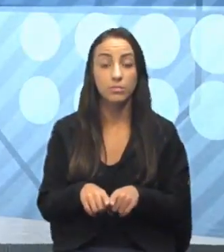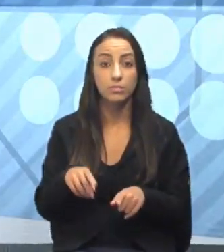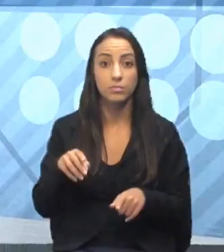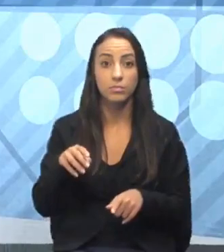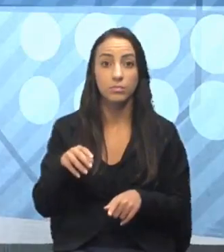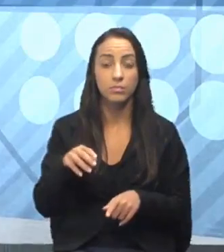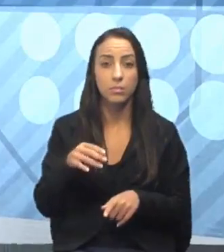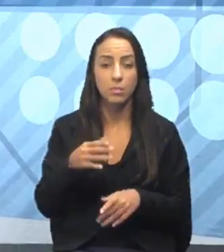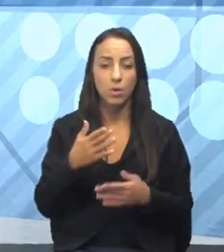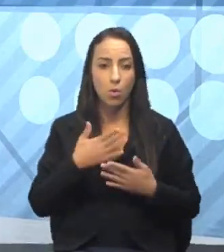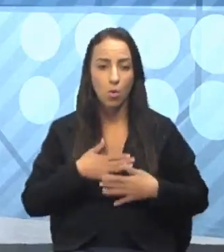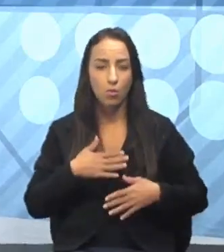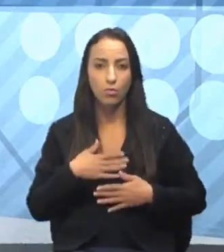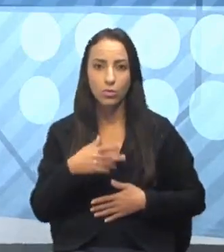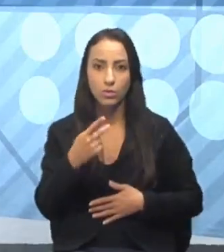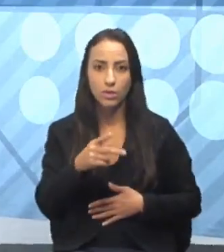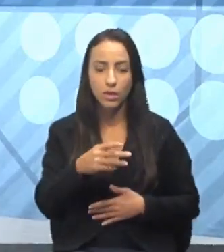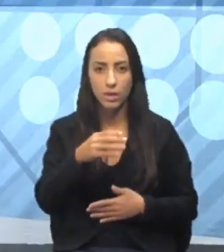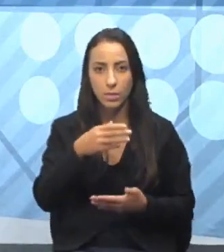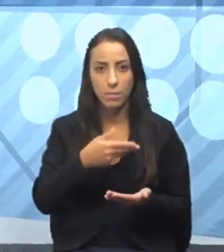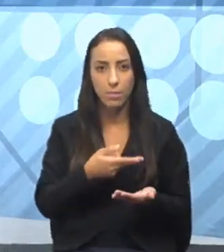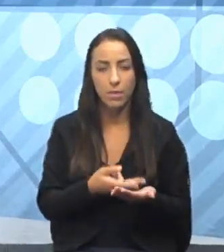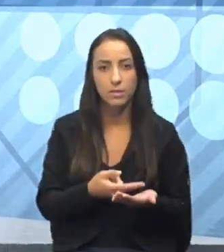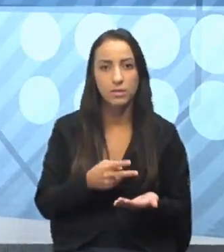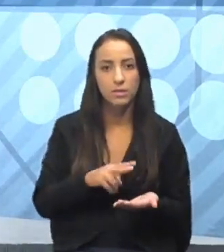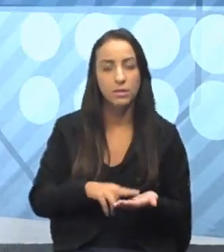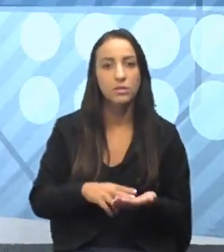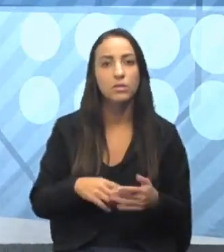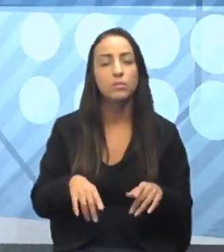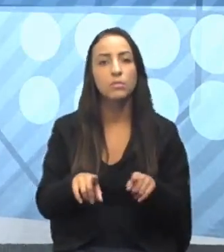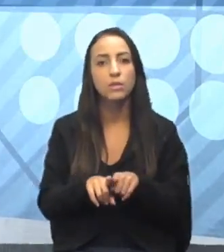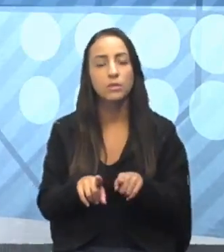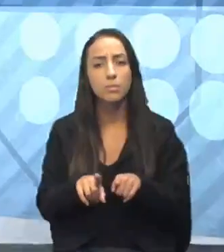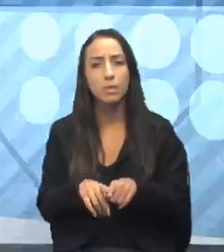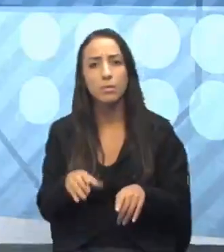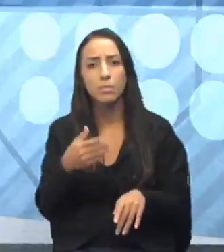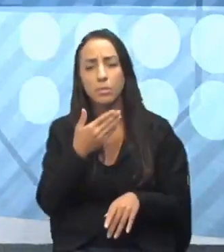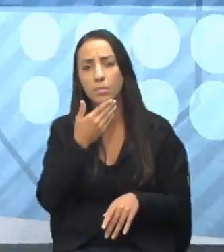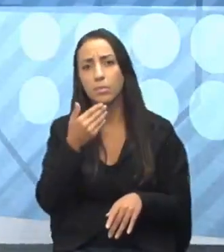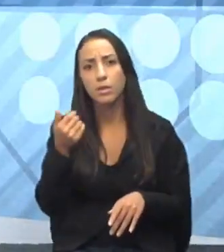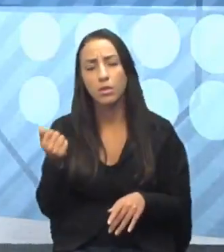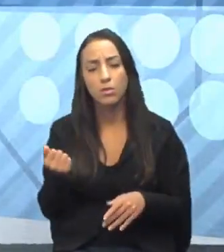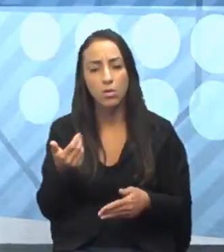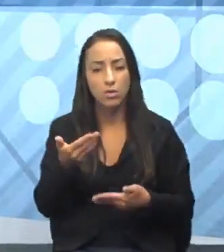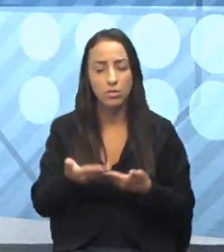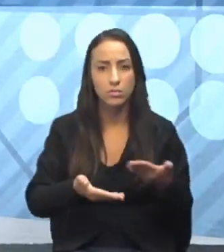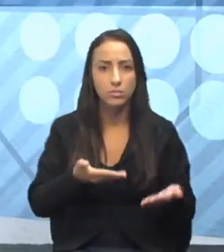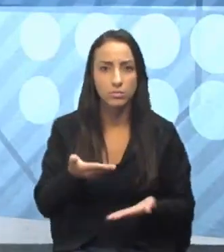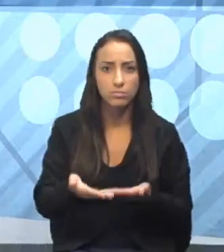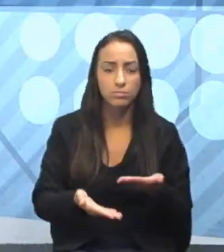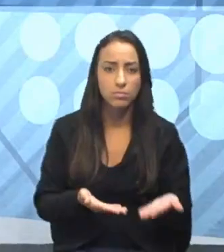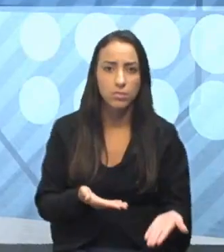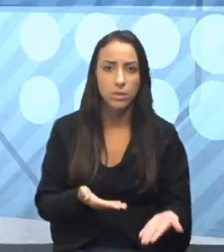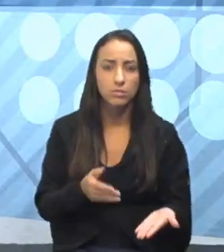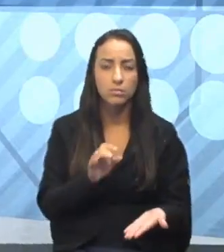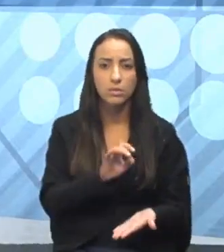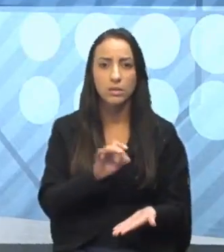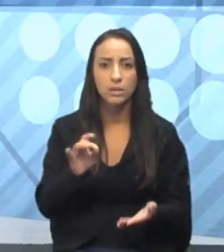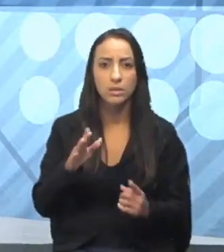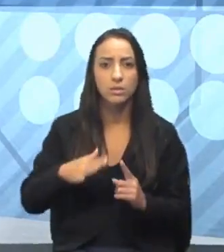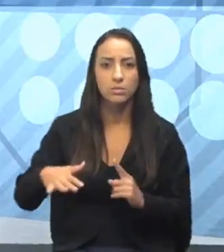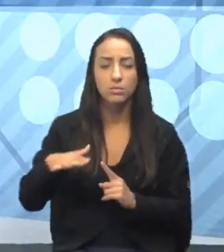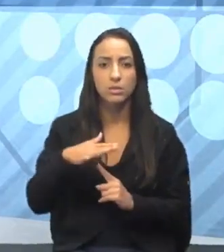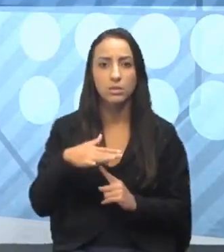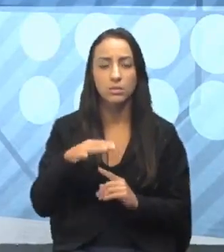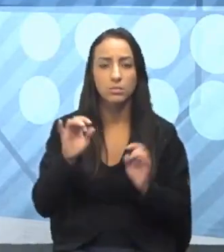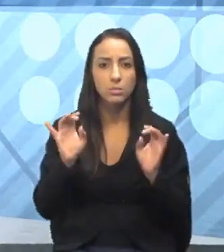conforto para o paciente, como também de viabilizar uma melhoria do atendimento para cada situação